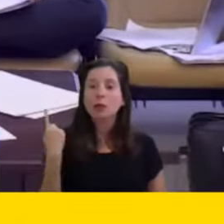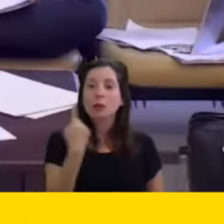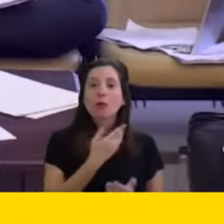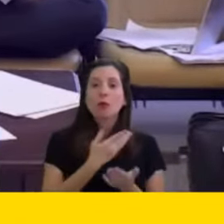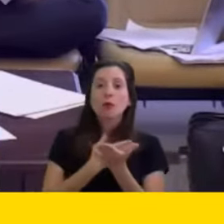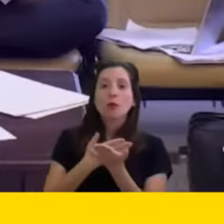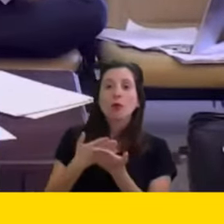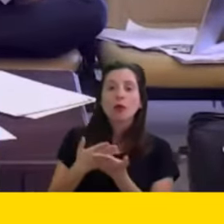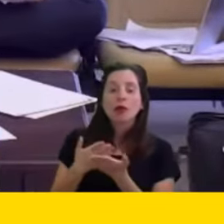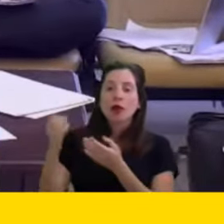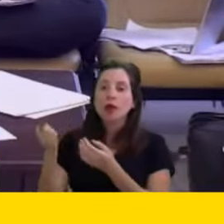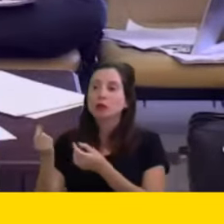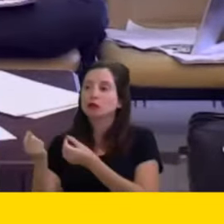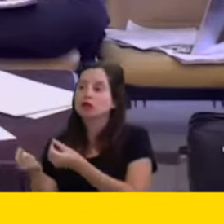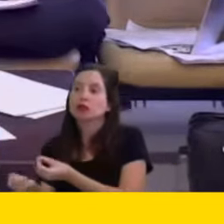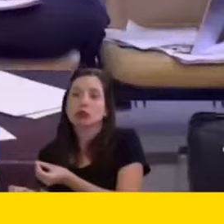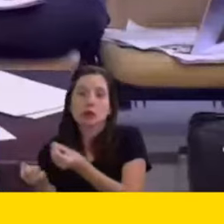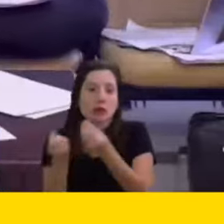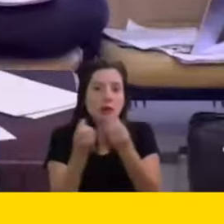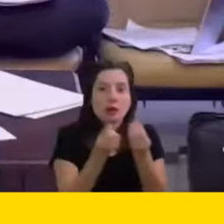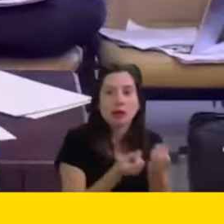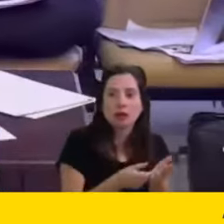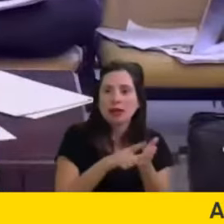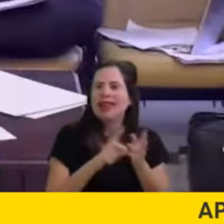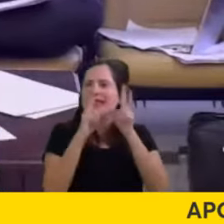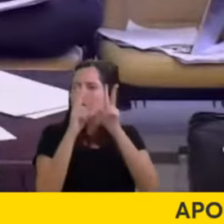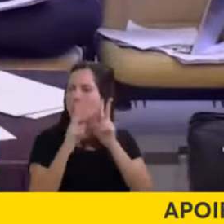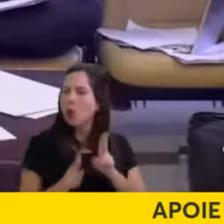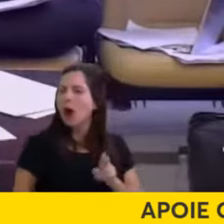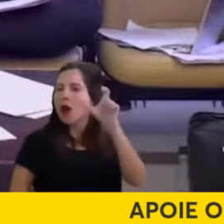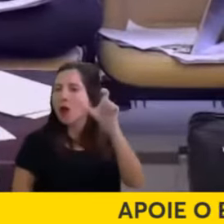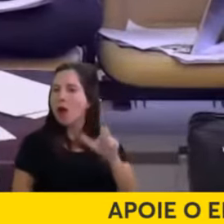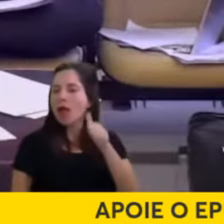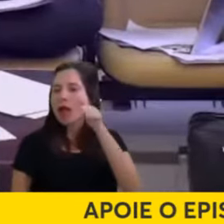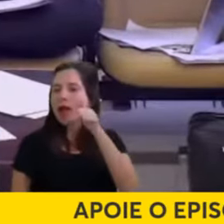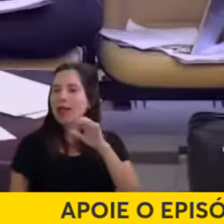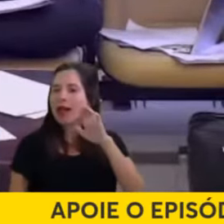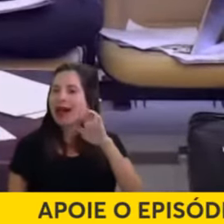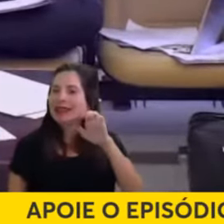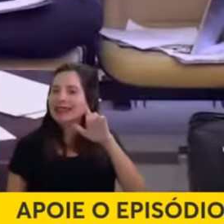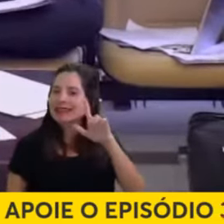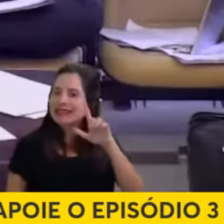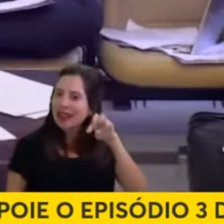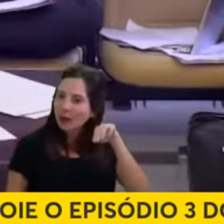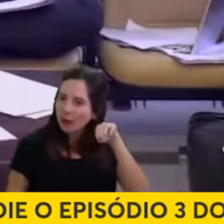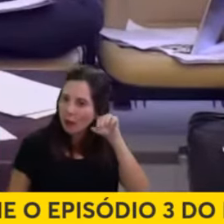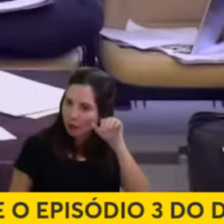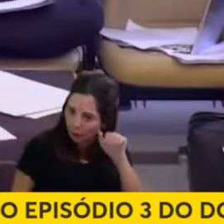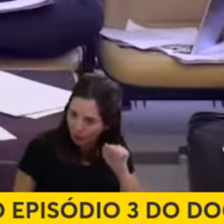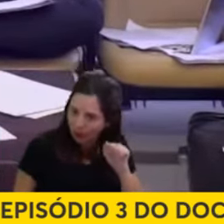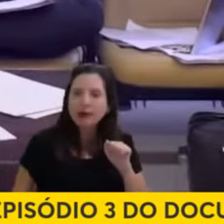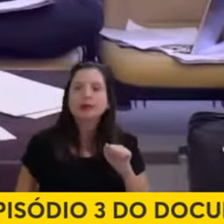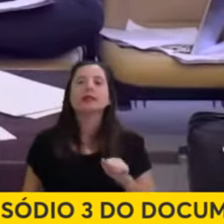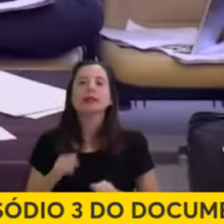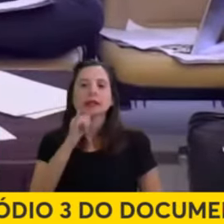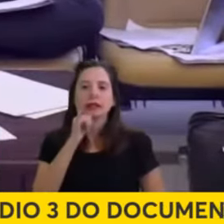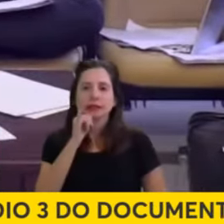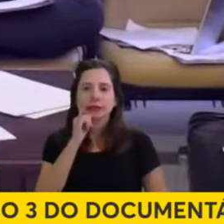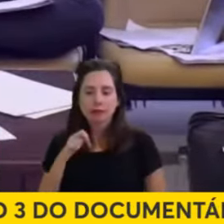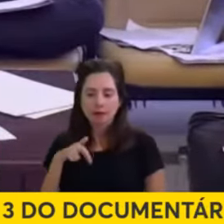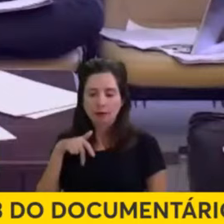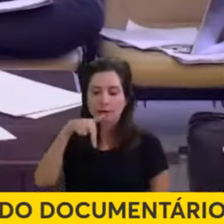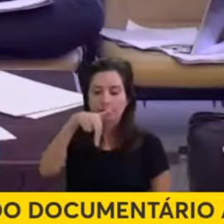arrecadação antecipada de campanha igual que a c marruda tinha feito lá atrás até o depoimento do investigado quando ele vem vem aqui exatamente nesse